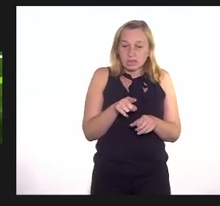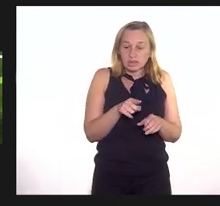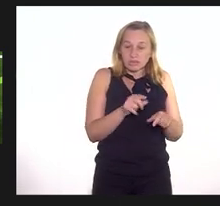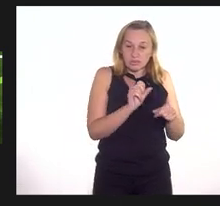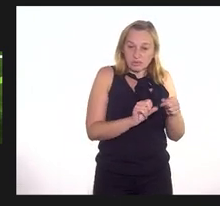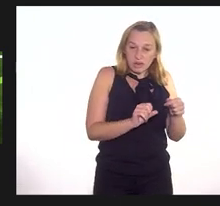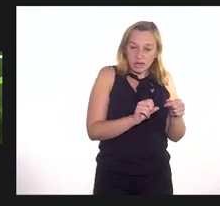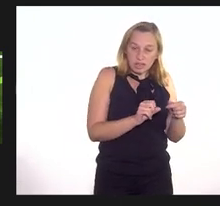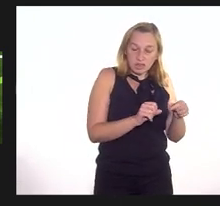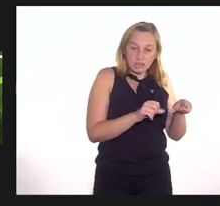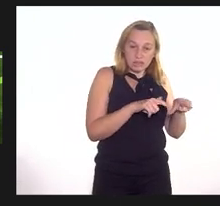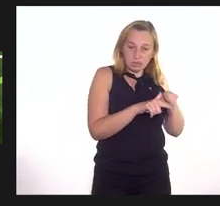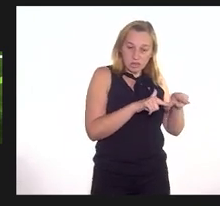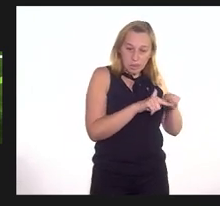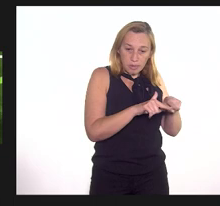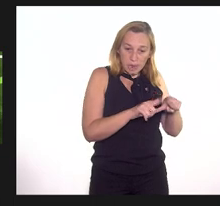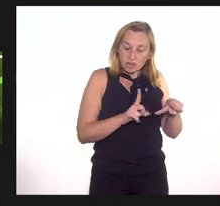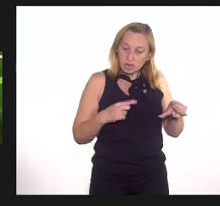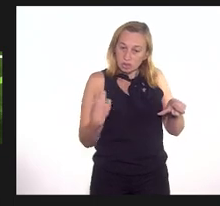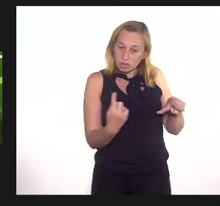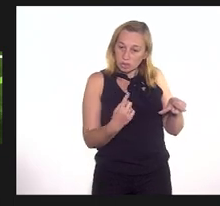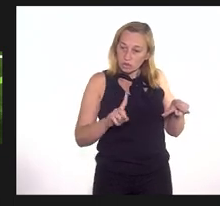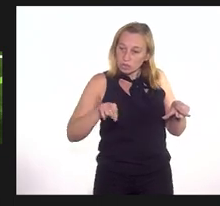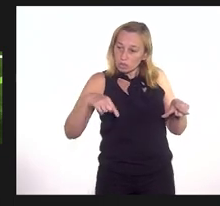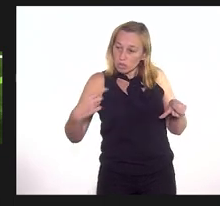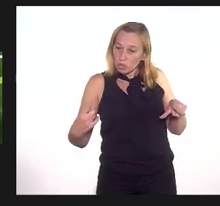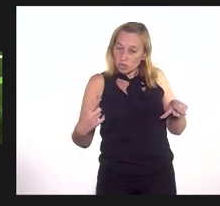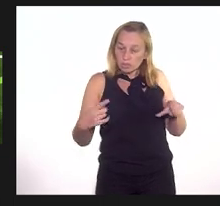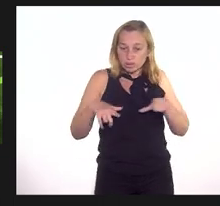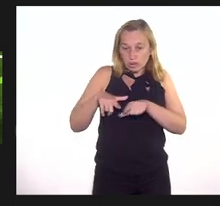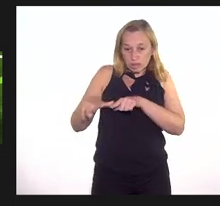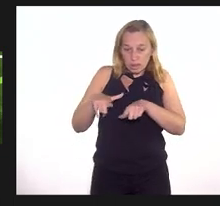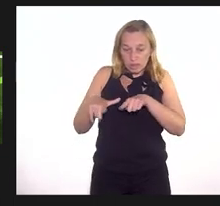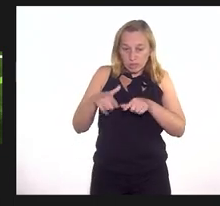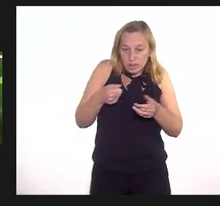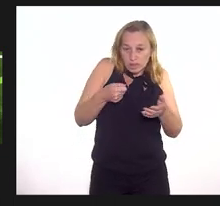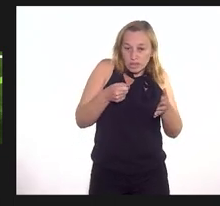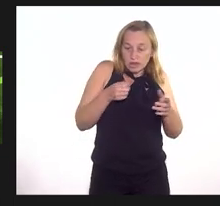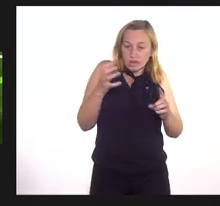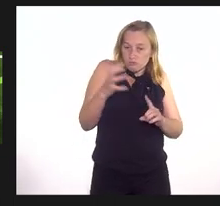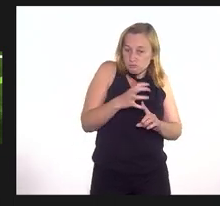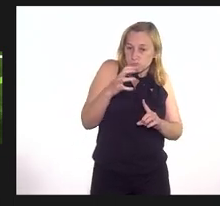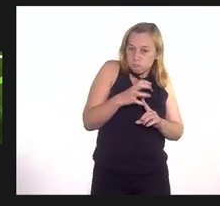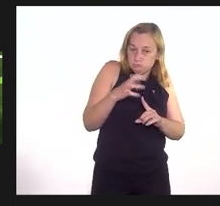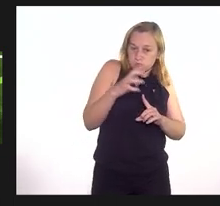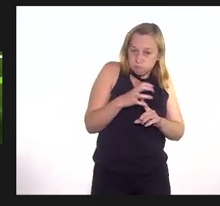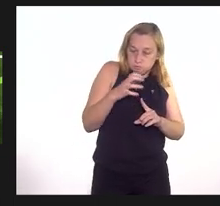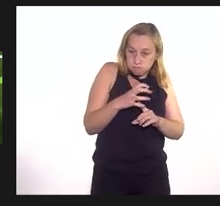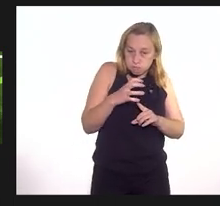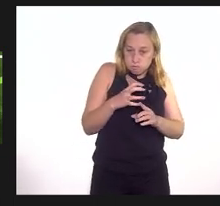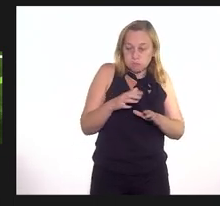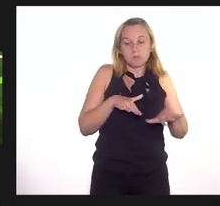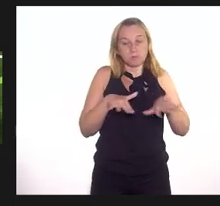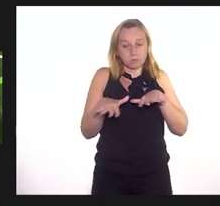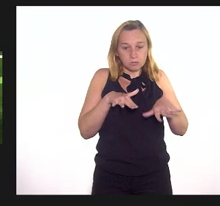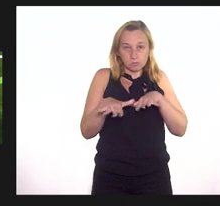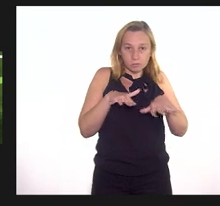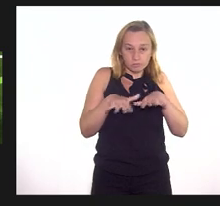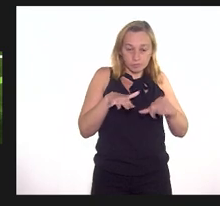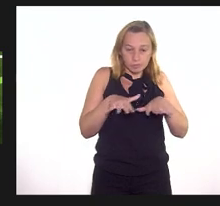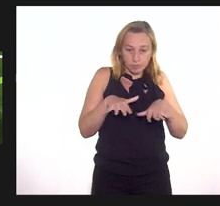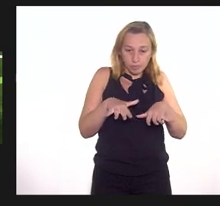e nós vamos fazer a nossa parte, que é exercer a pressão devida e a mobilização